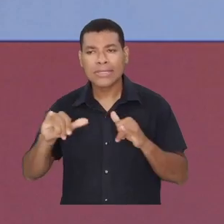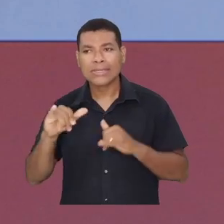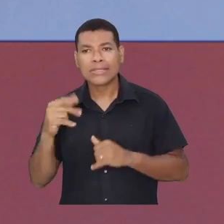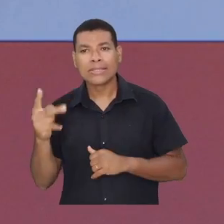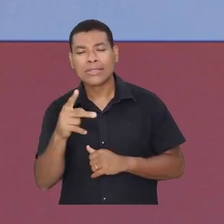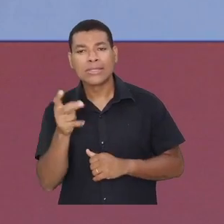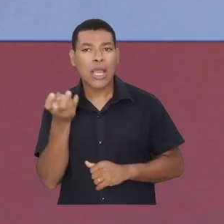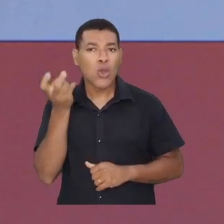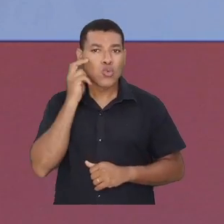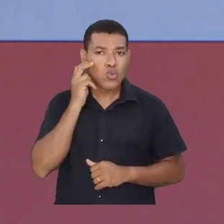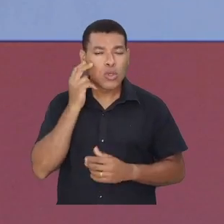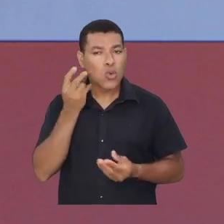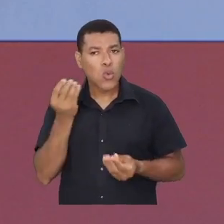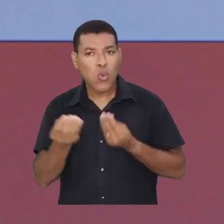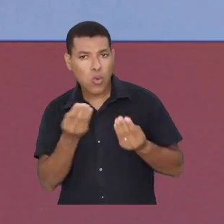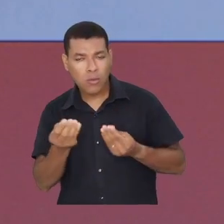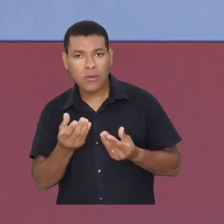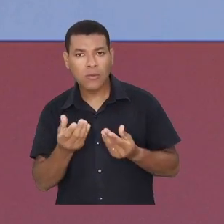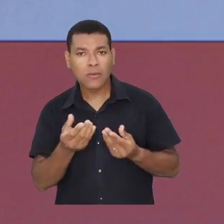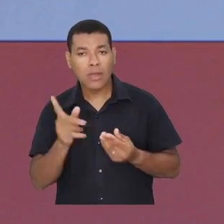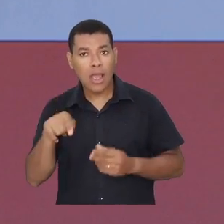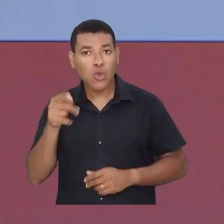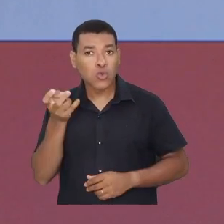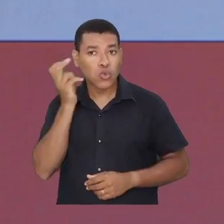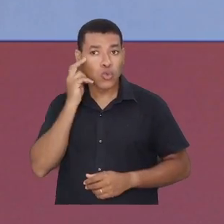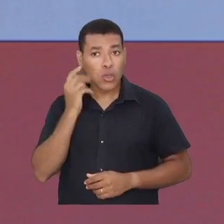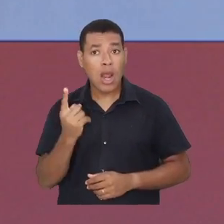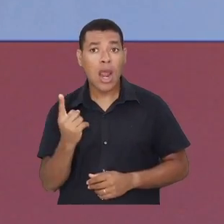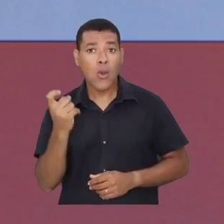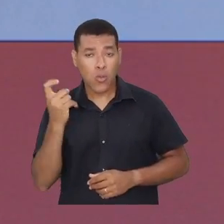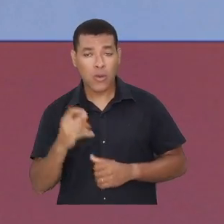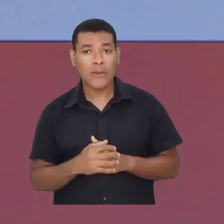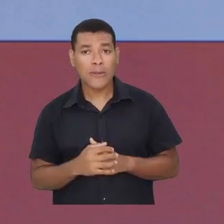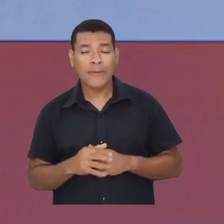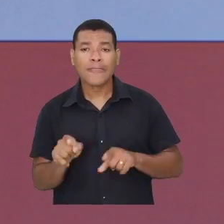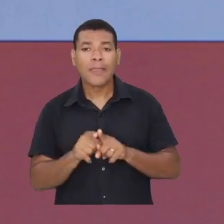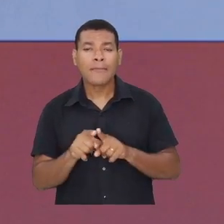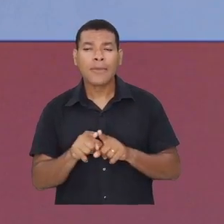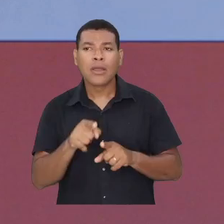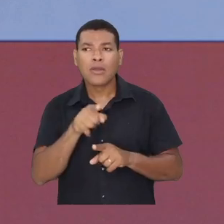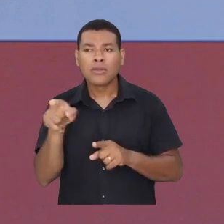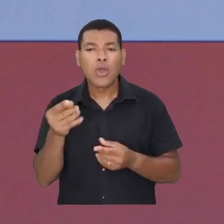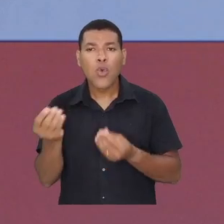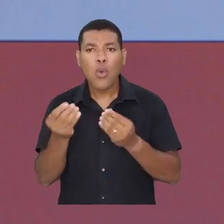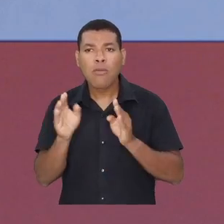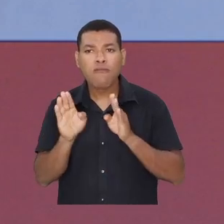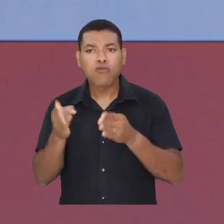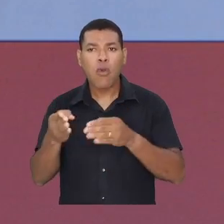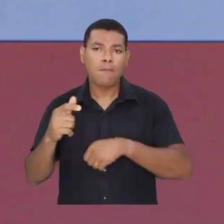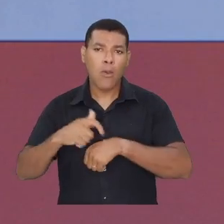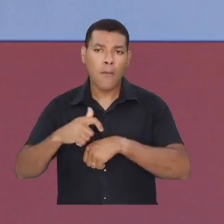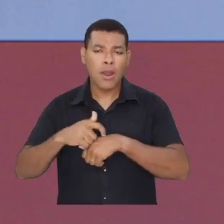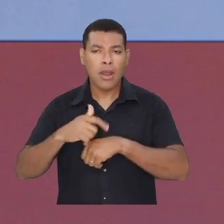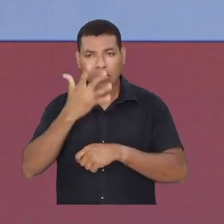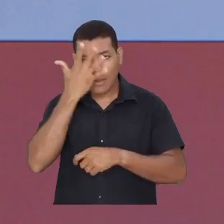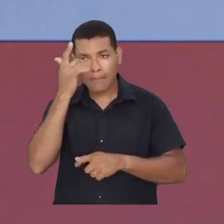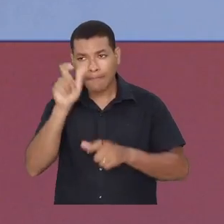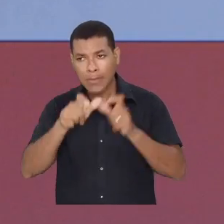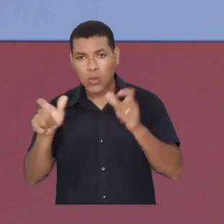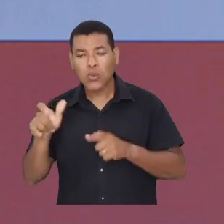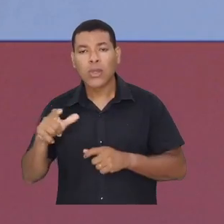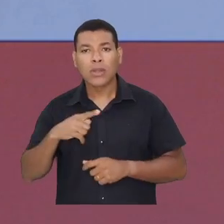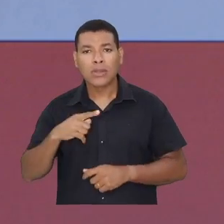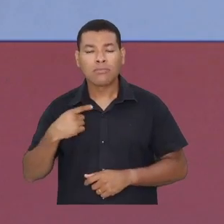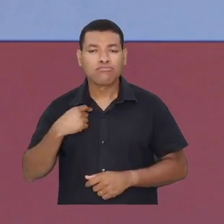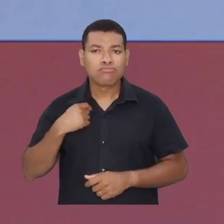as culturas, né, que são culturas únicas, e o que, que vocês estão focando nesse momento aí para as pessoas candidatas